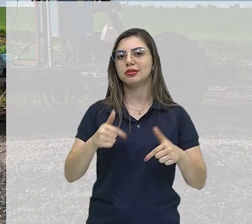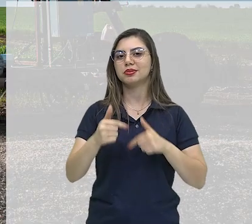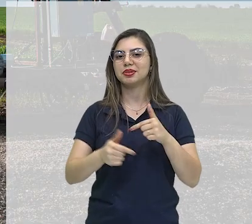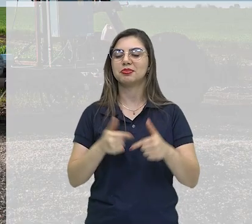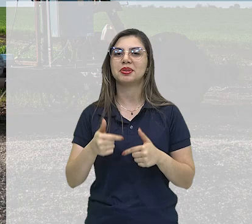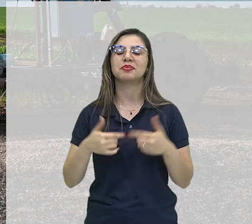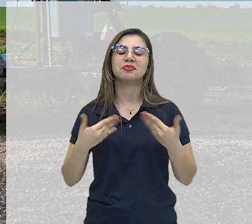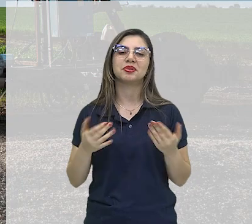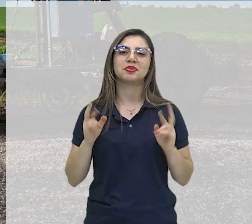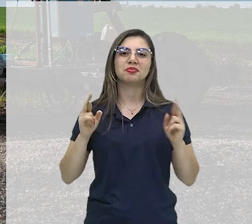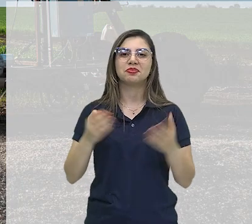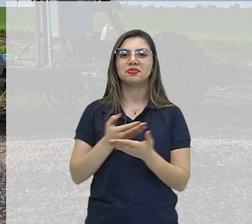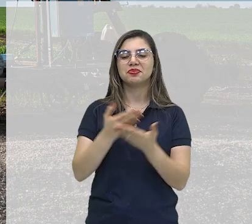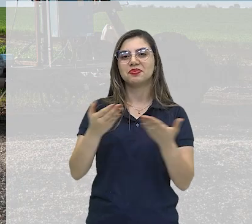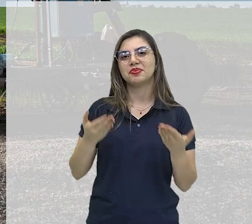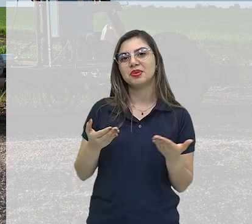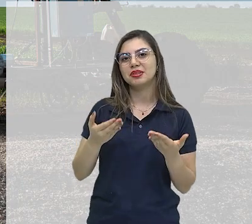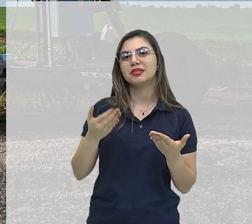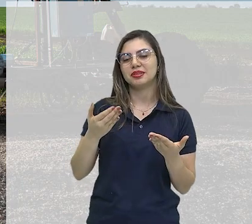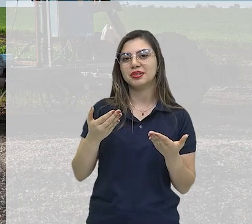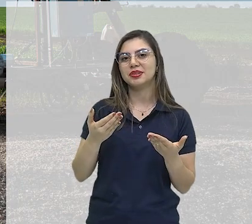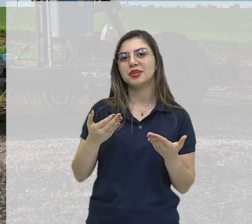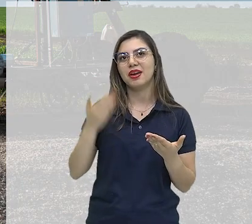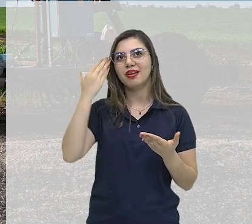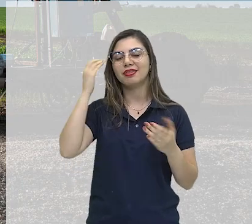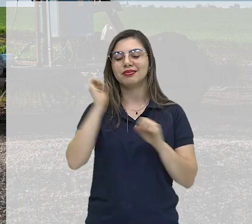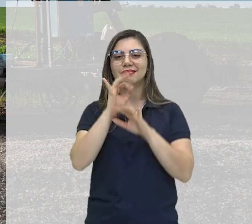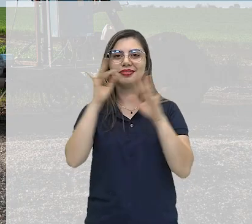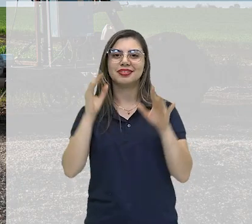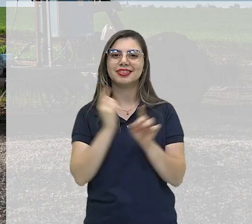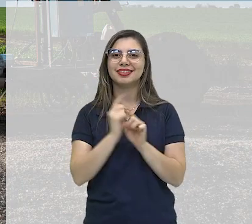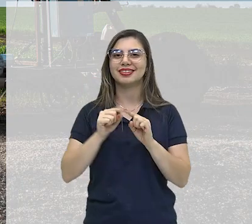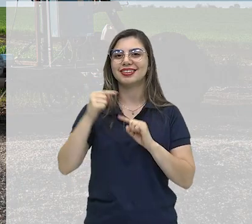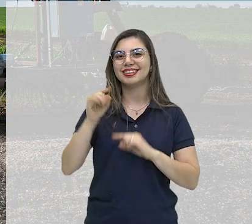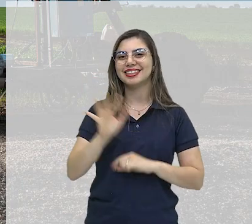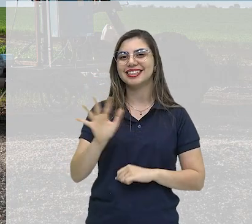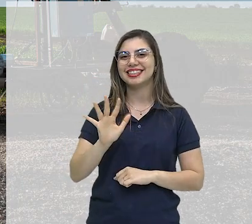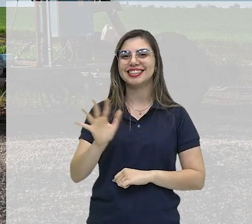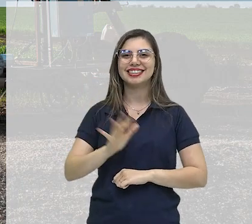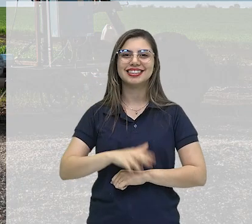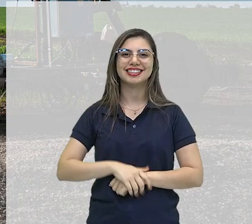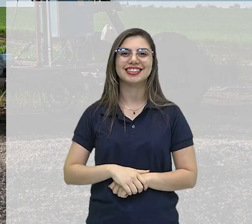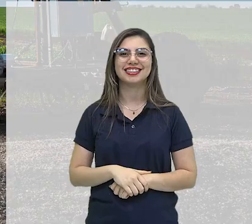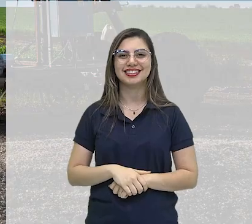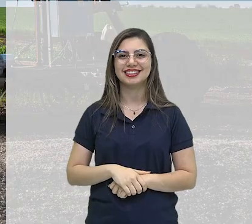agrícolas. Espero que vocês tenham compreendido. Até a próxima!